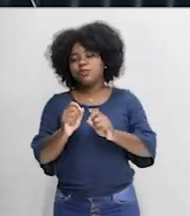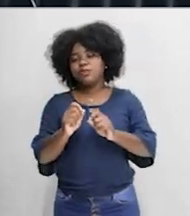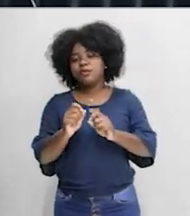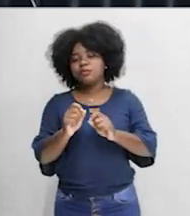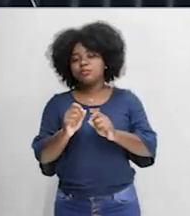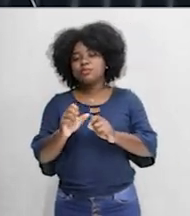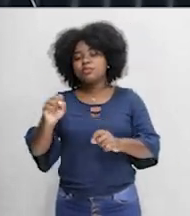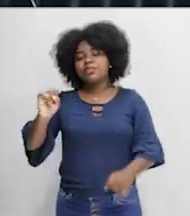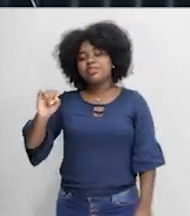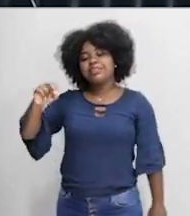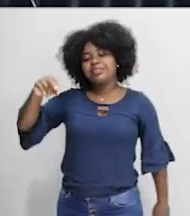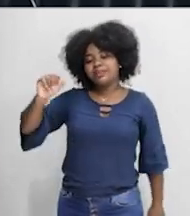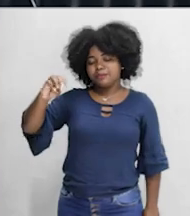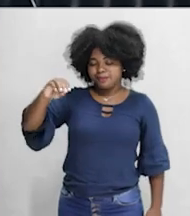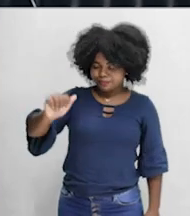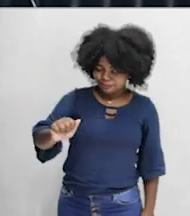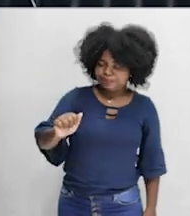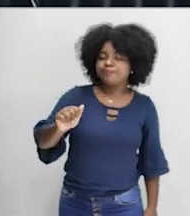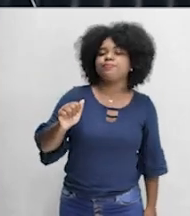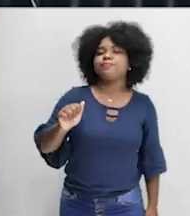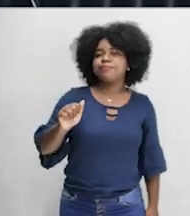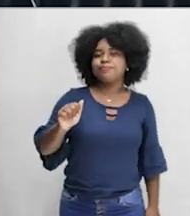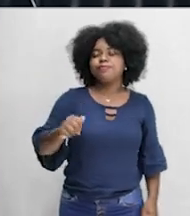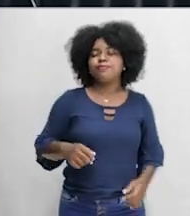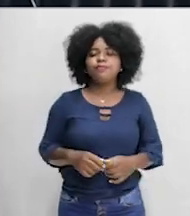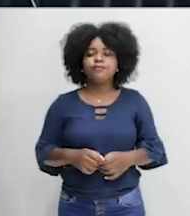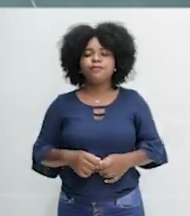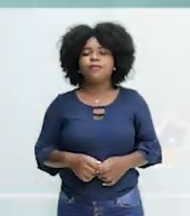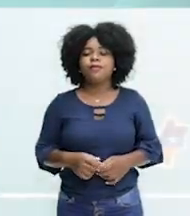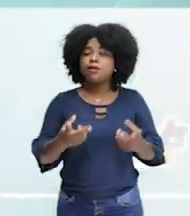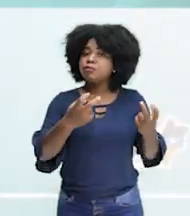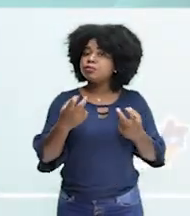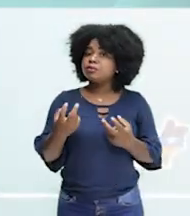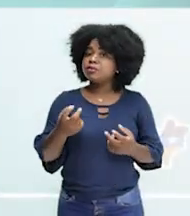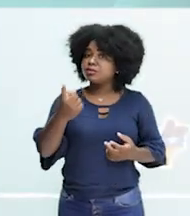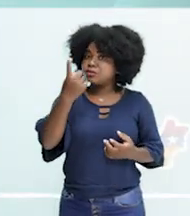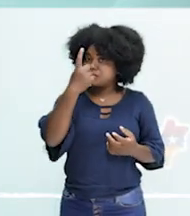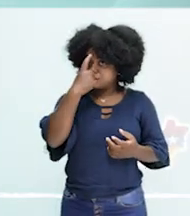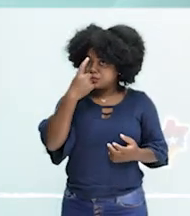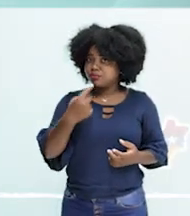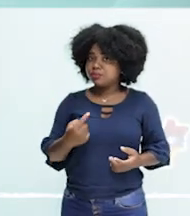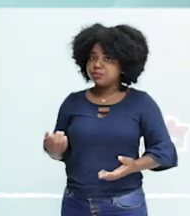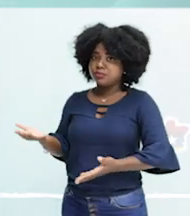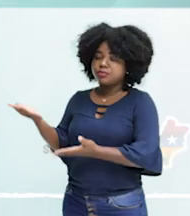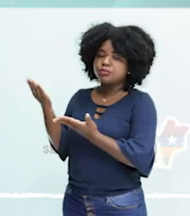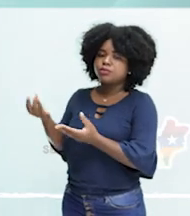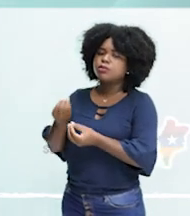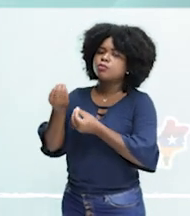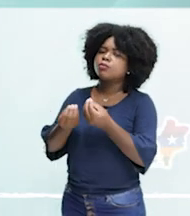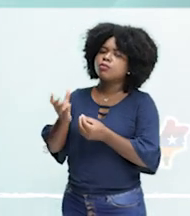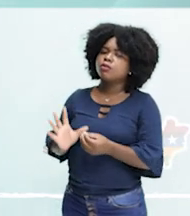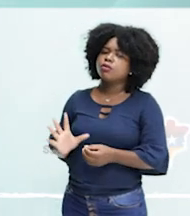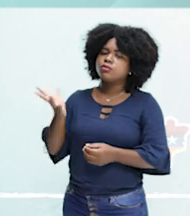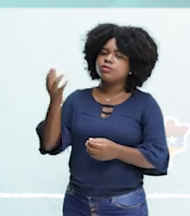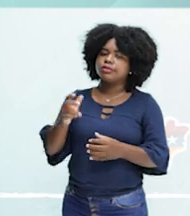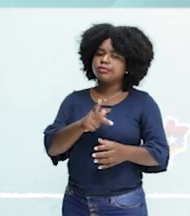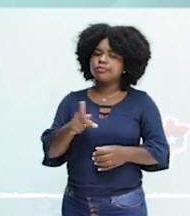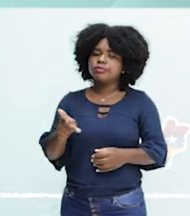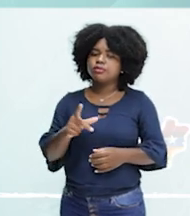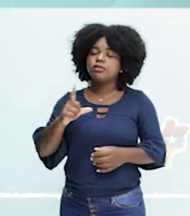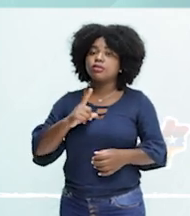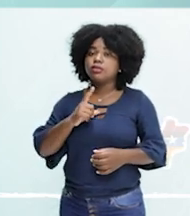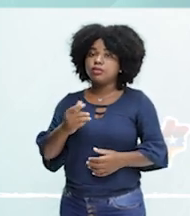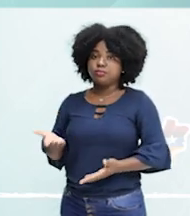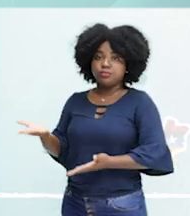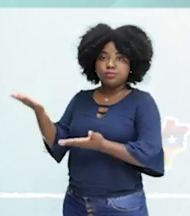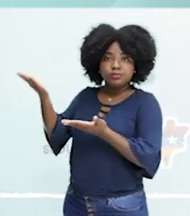CISNAMA, galera, tá certo? E olha aqui, olha essa imagem. Como é que esse CISNAMA, ele é composto, professor? Tu tem que focar numa coisa bem aqui. Existe o